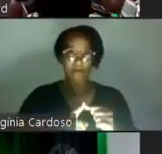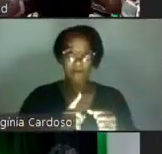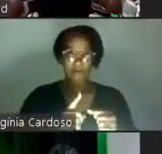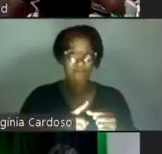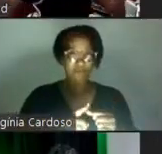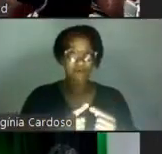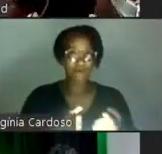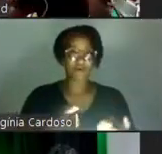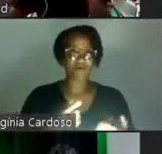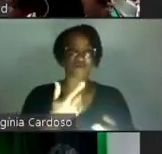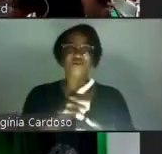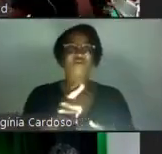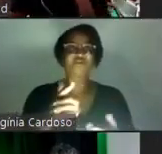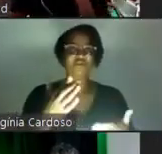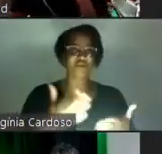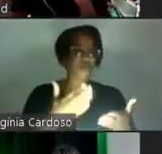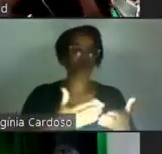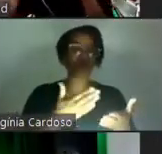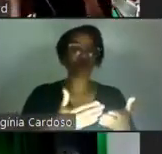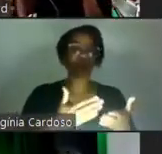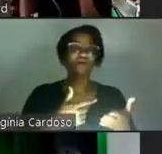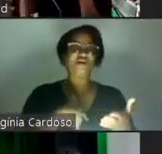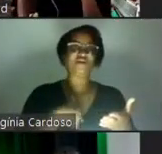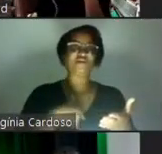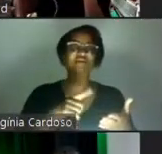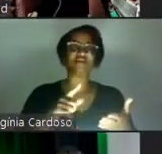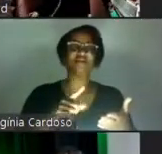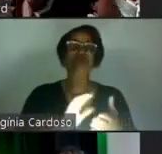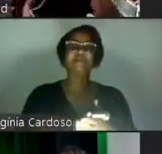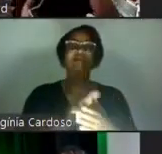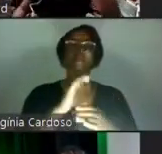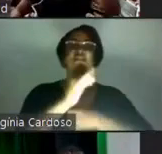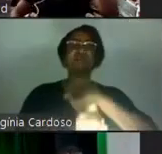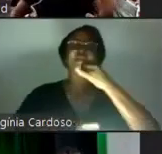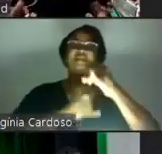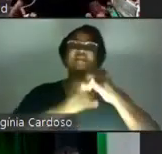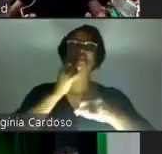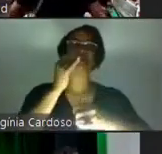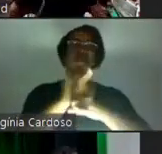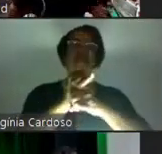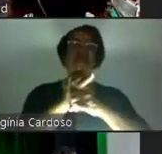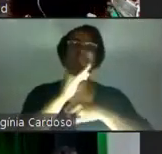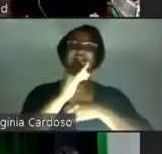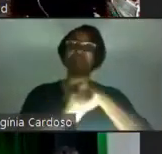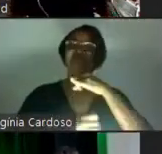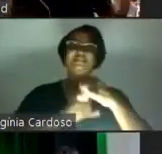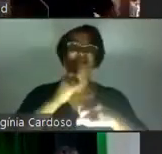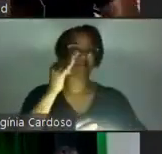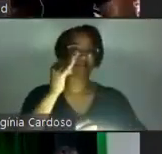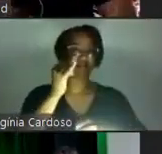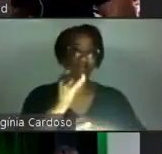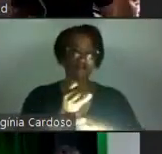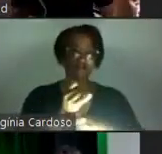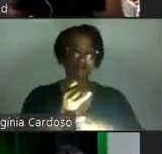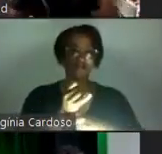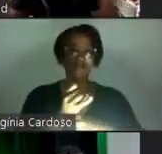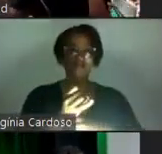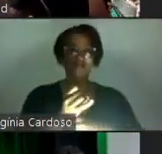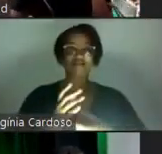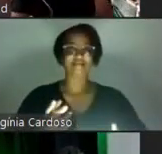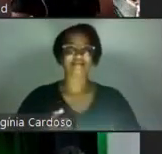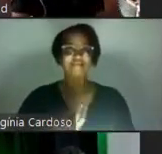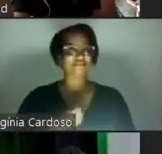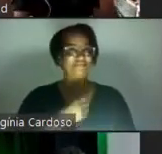ele. Aí, o que é exemplo ele tá na internet. O que é o exemplo da virtualidade. Na ele hora, tá na internet.